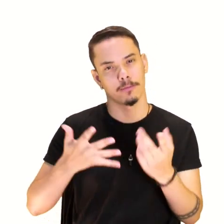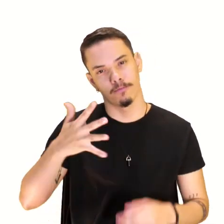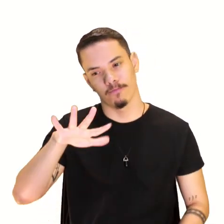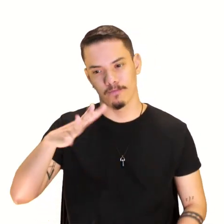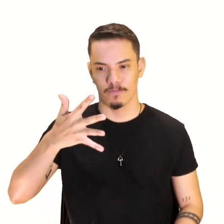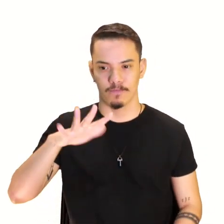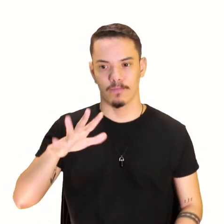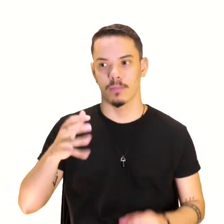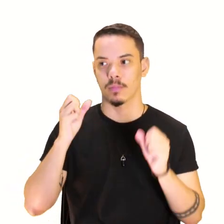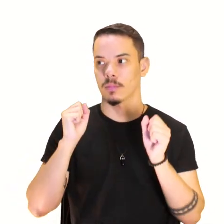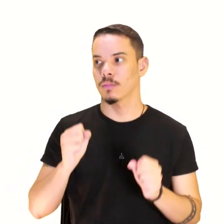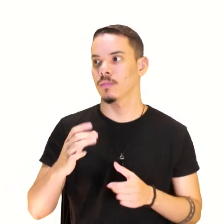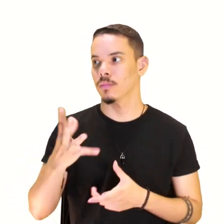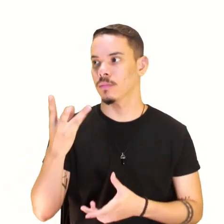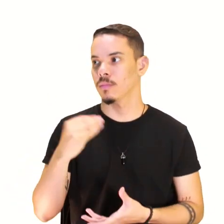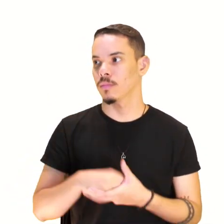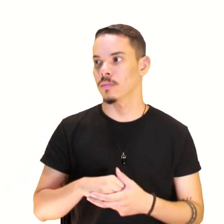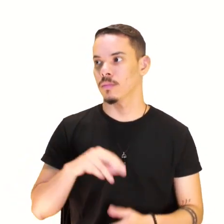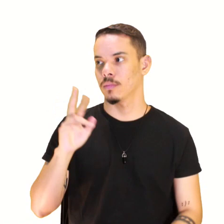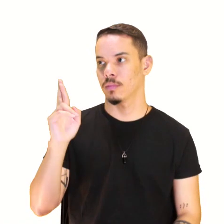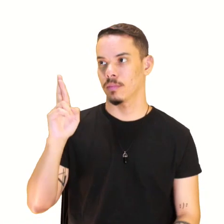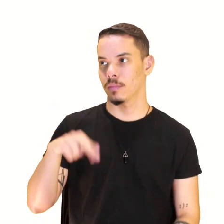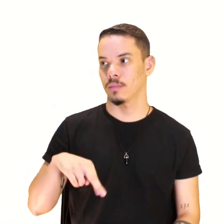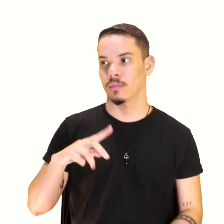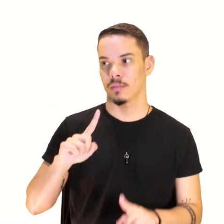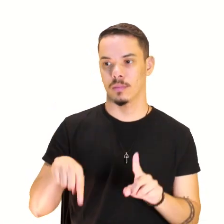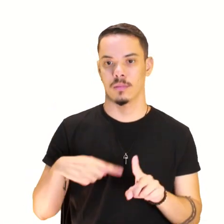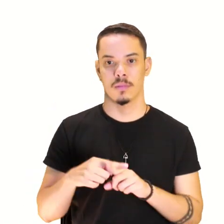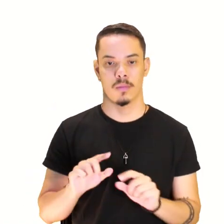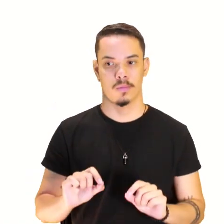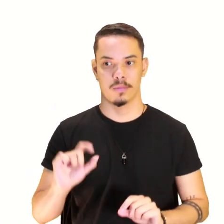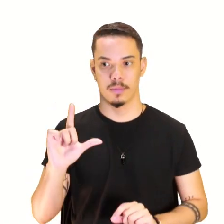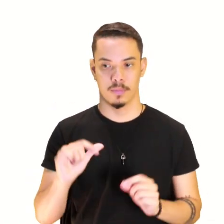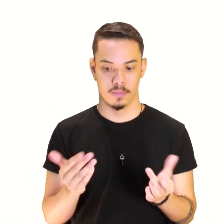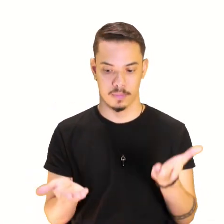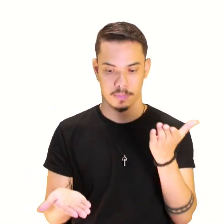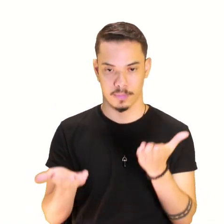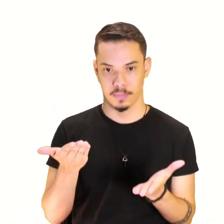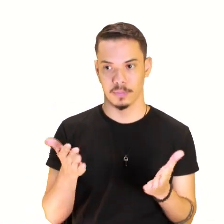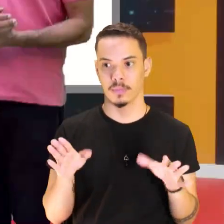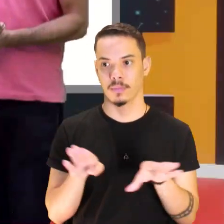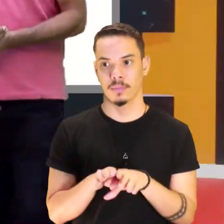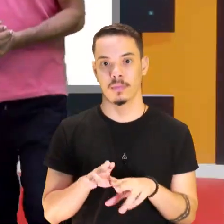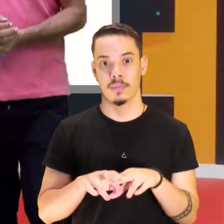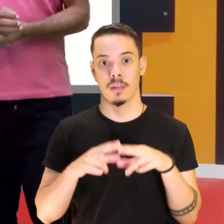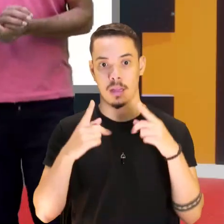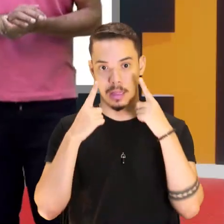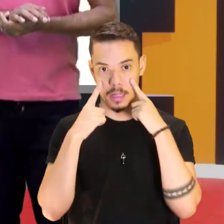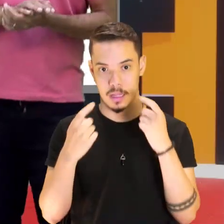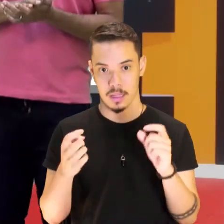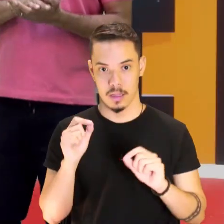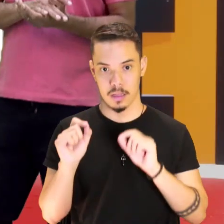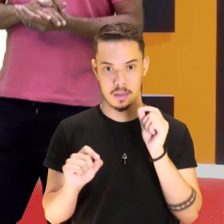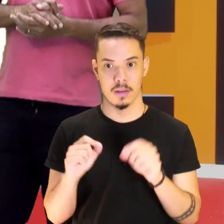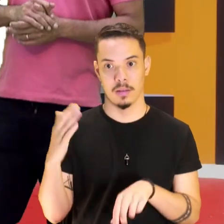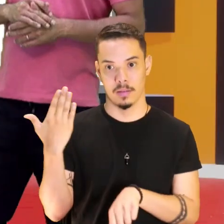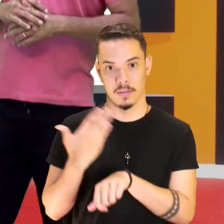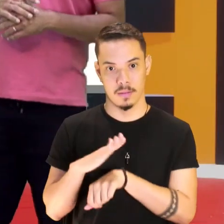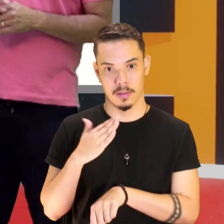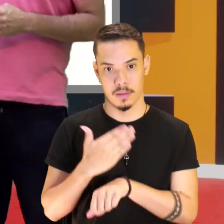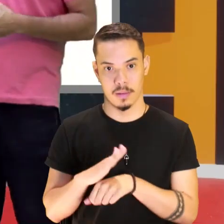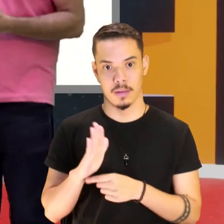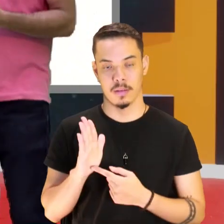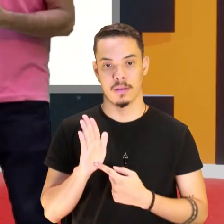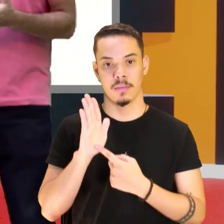a gente pode aplicar uma razão e uma proporção. Isso. E o interessante é que o exercício